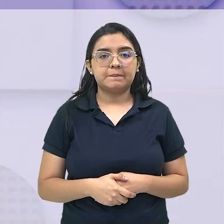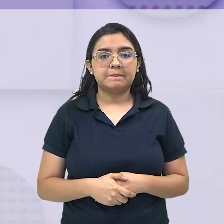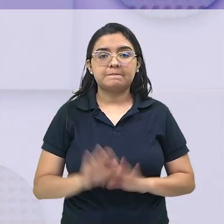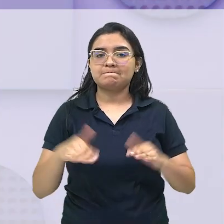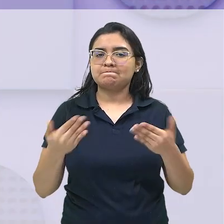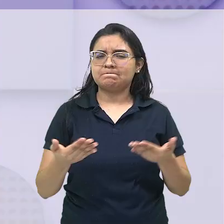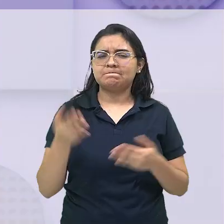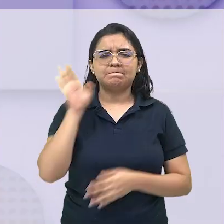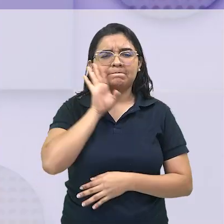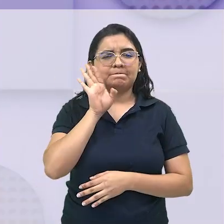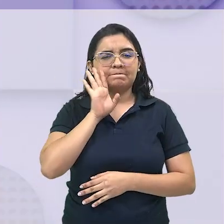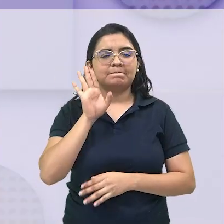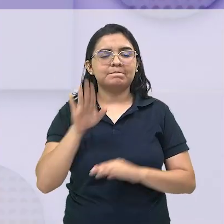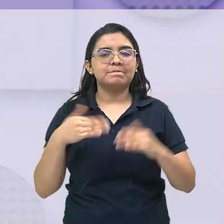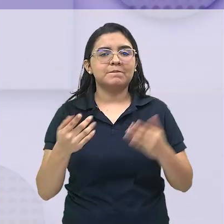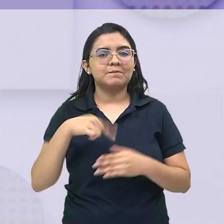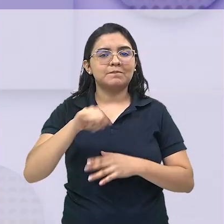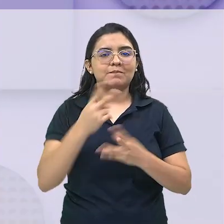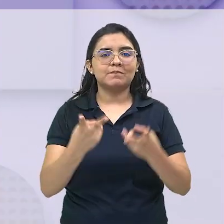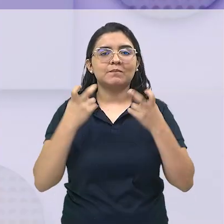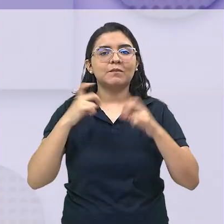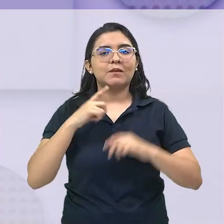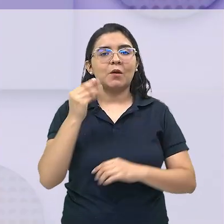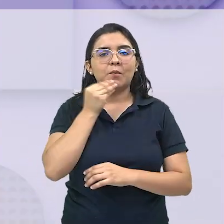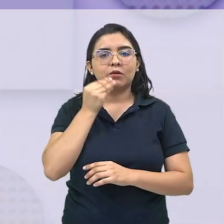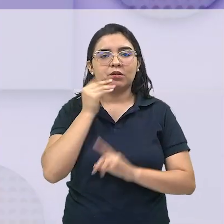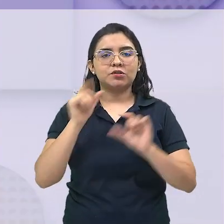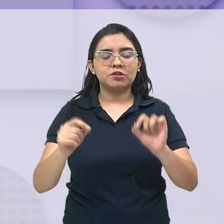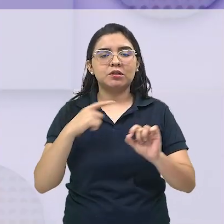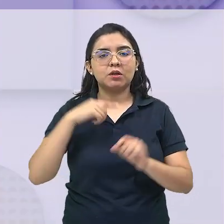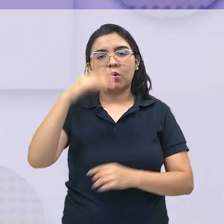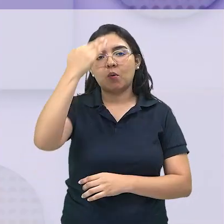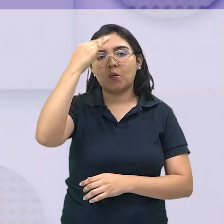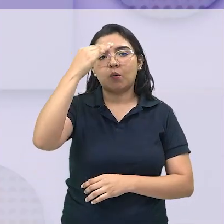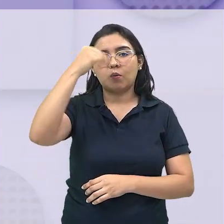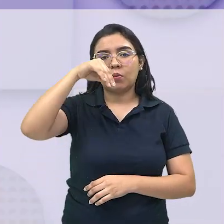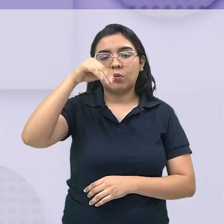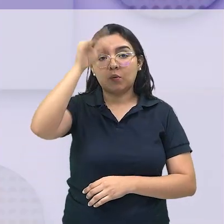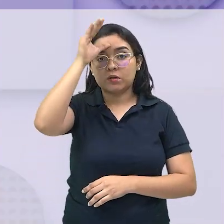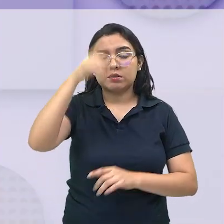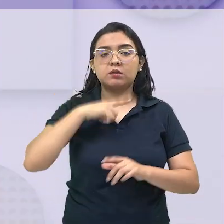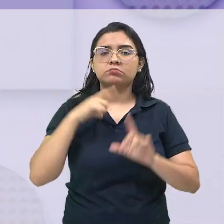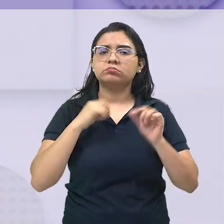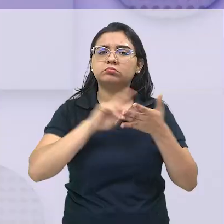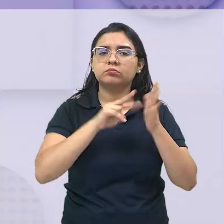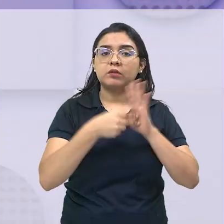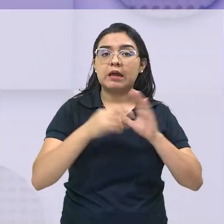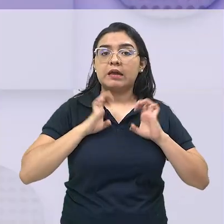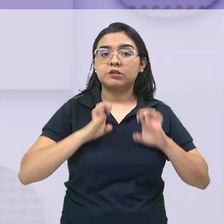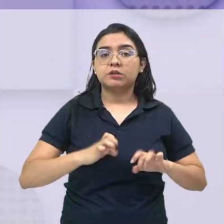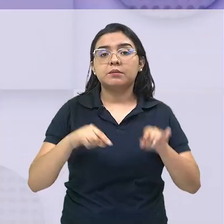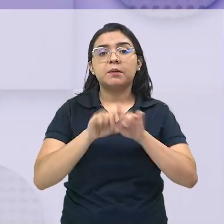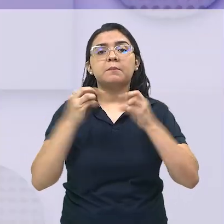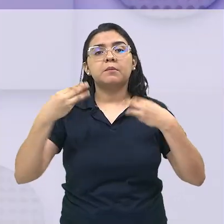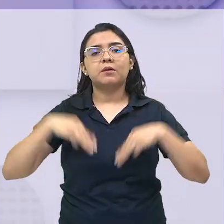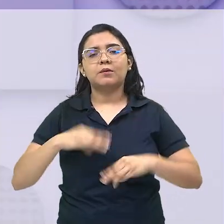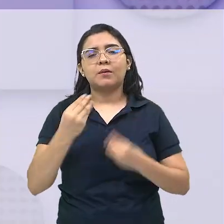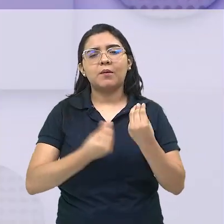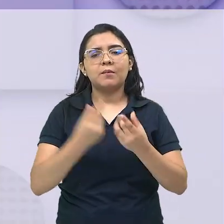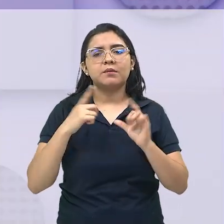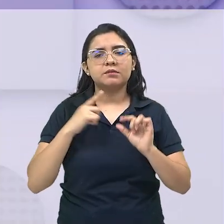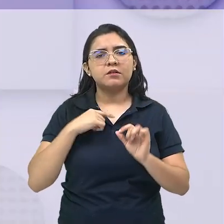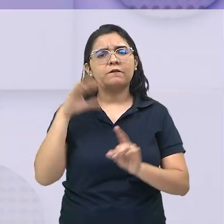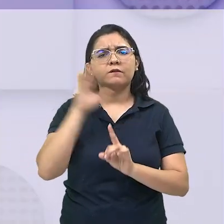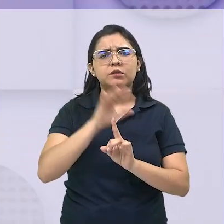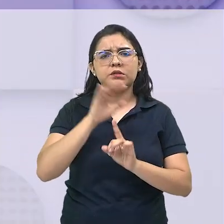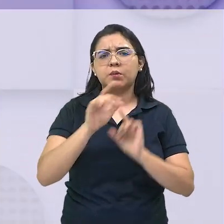Olha só que bacana, então nós tivemos a oportunidade de olharmos para a dimensão da ética e da moral e o que isso, de certa forma,